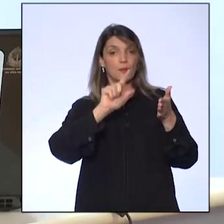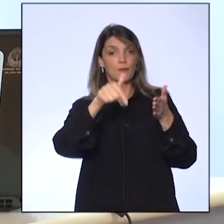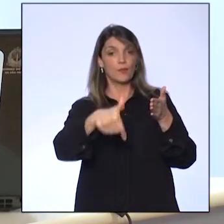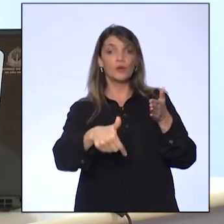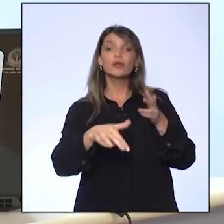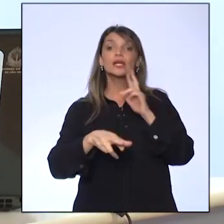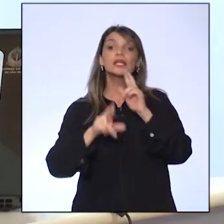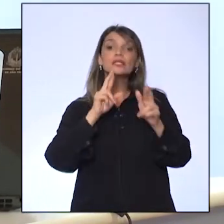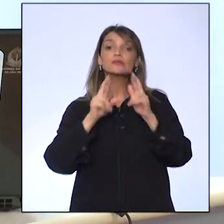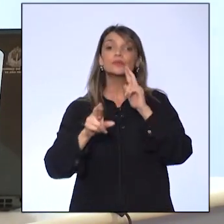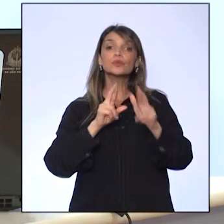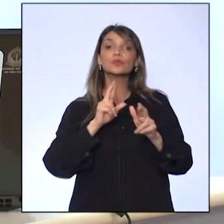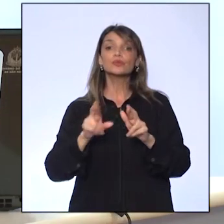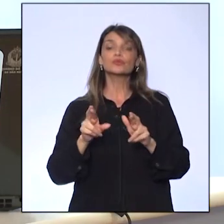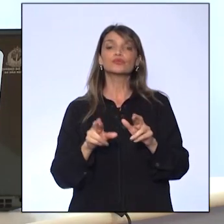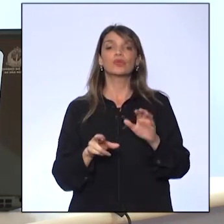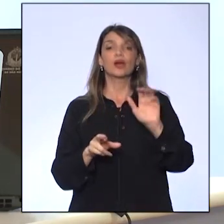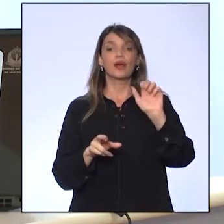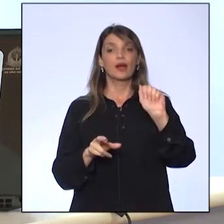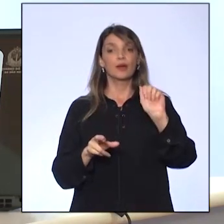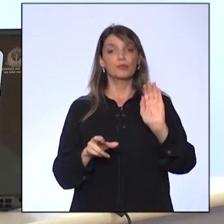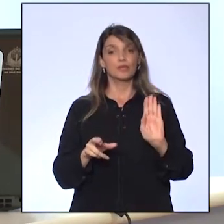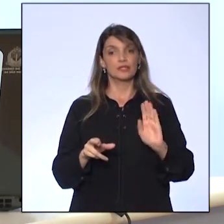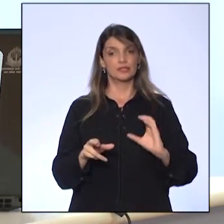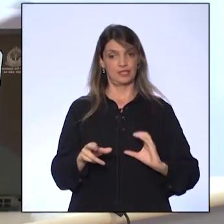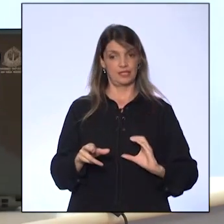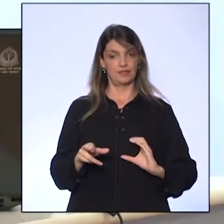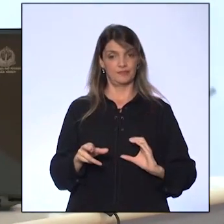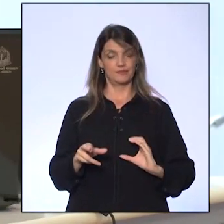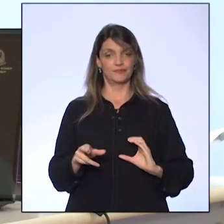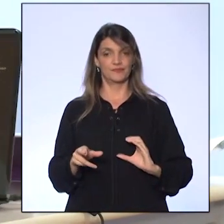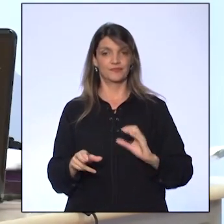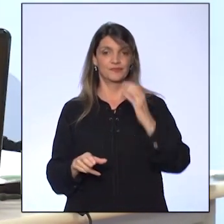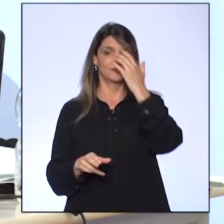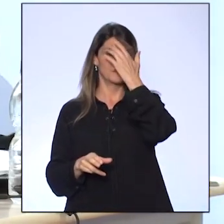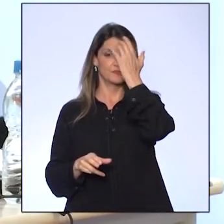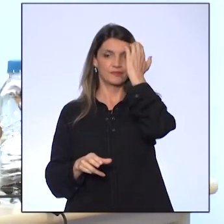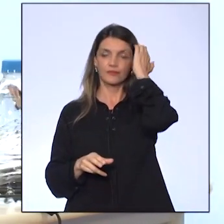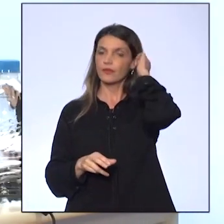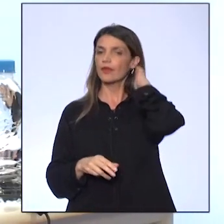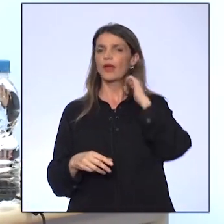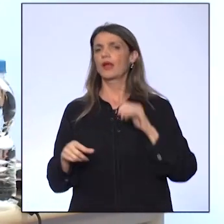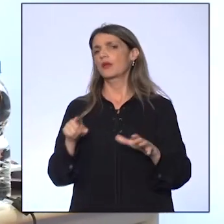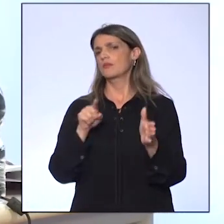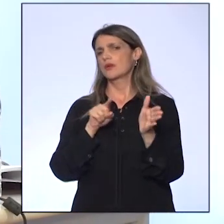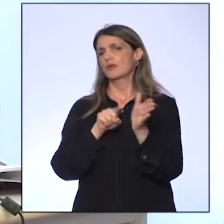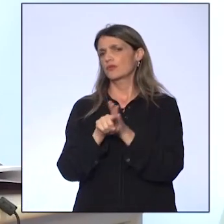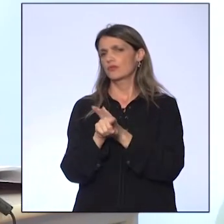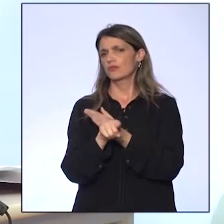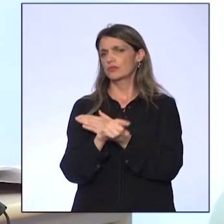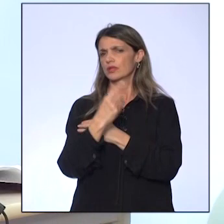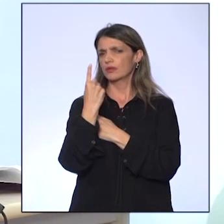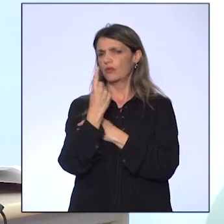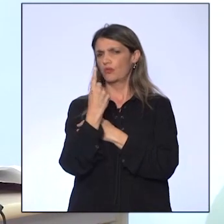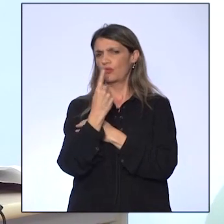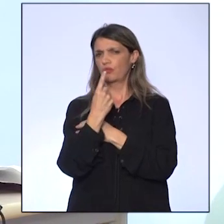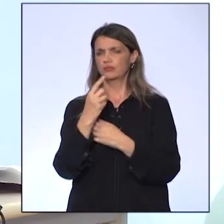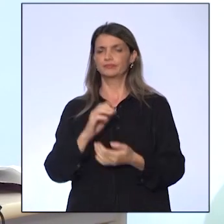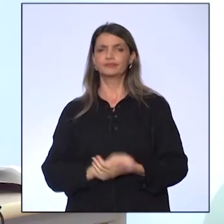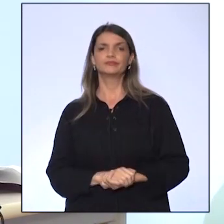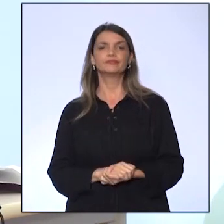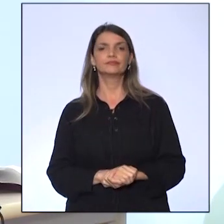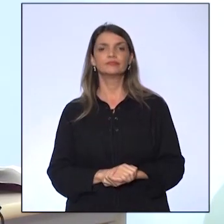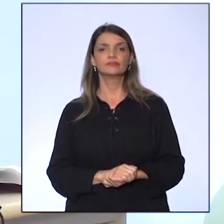responder as questões A, B e C. Certo? Primeira pergunta, who is the real